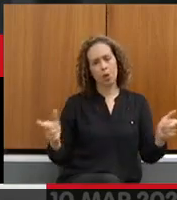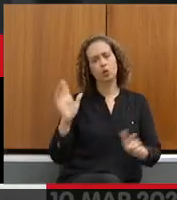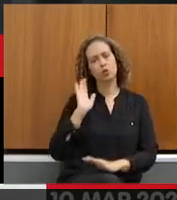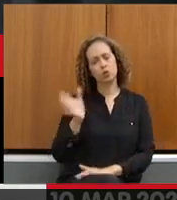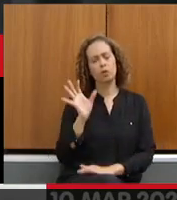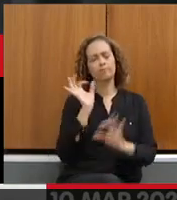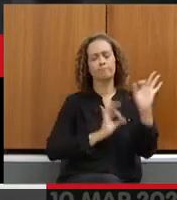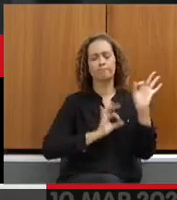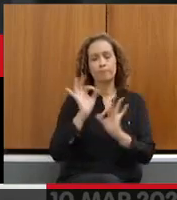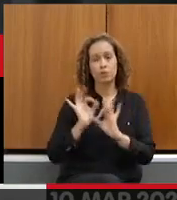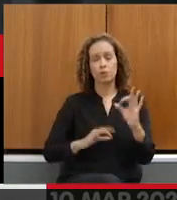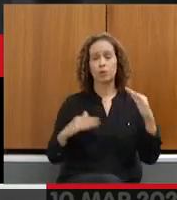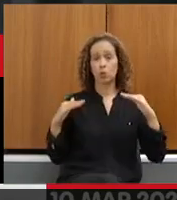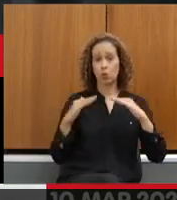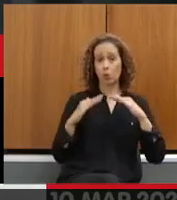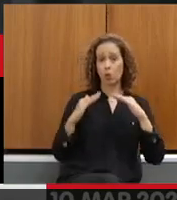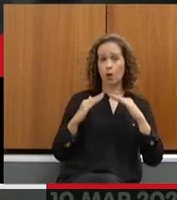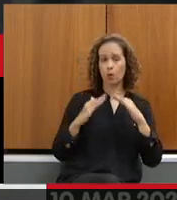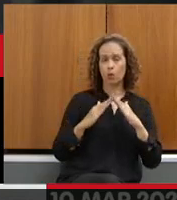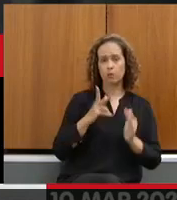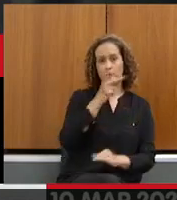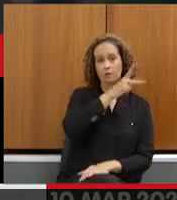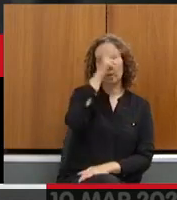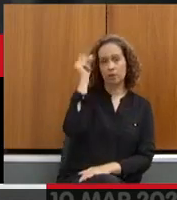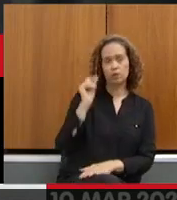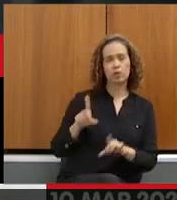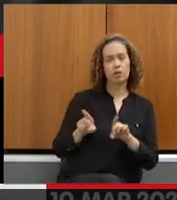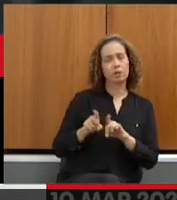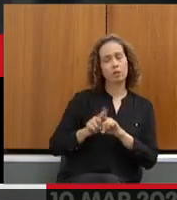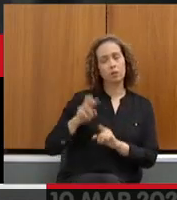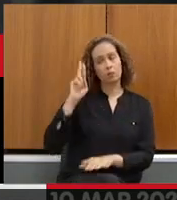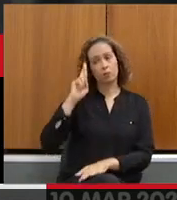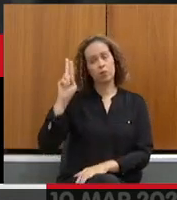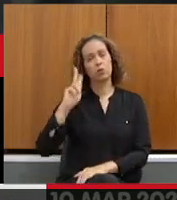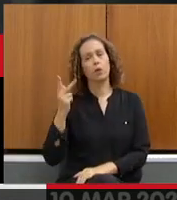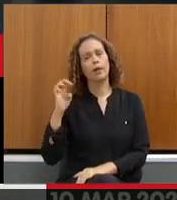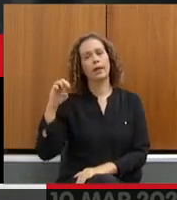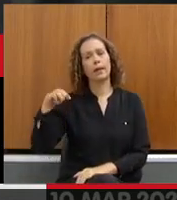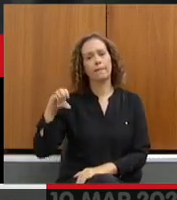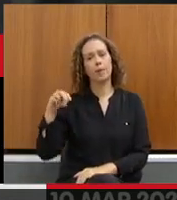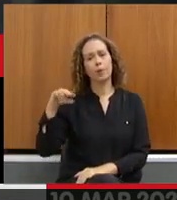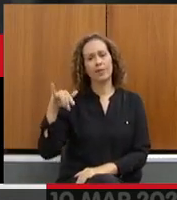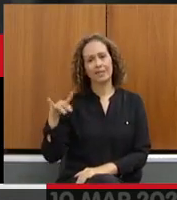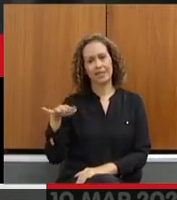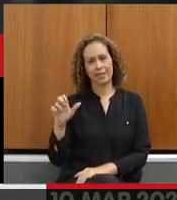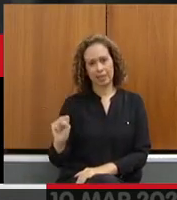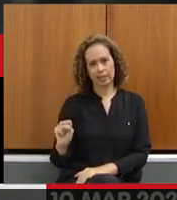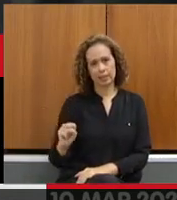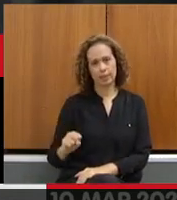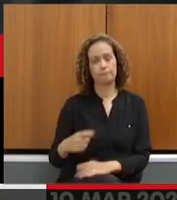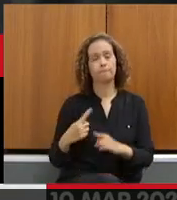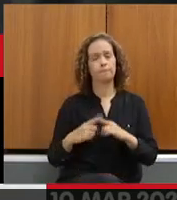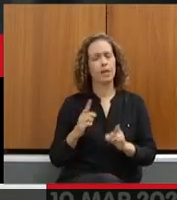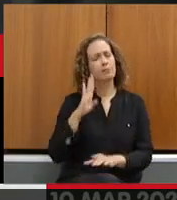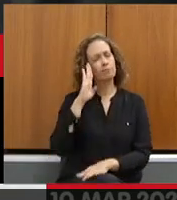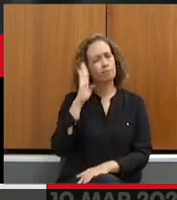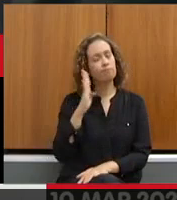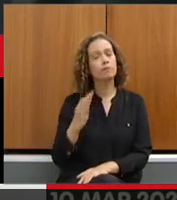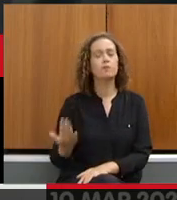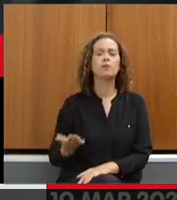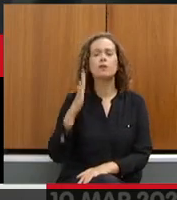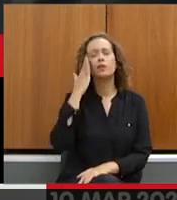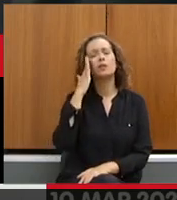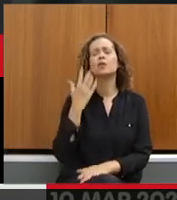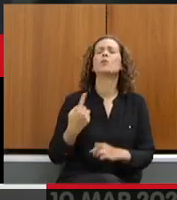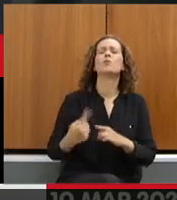acordado entre a prefeitura EA direção do Hemominas que nós já cobramos isso então mas é fundamental entender o seguinte